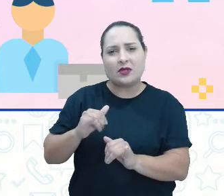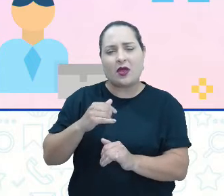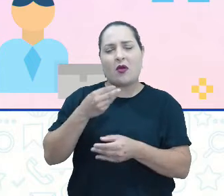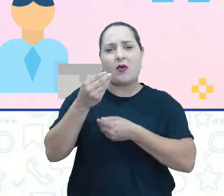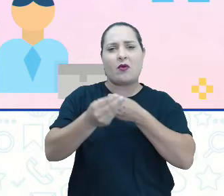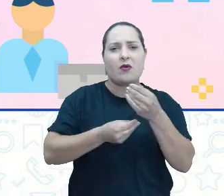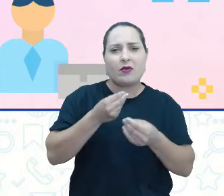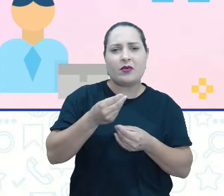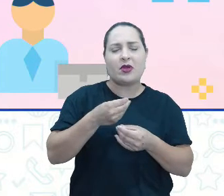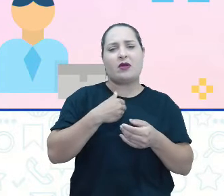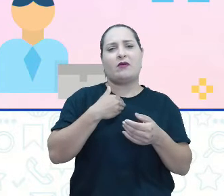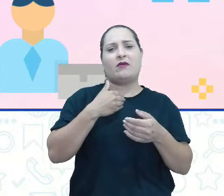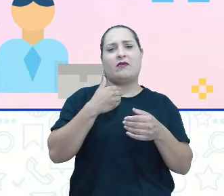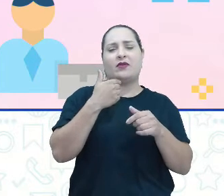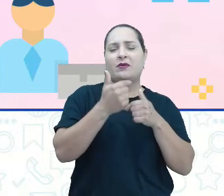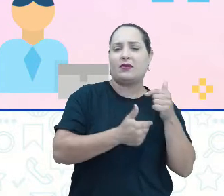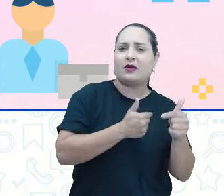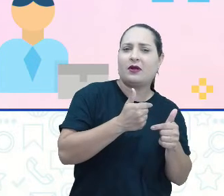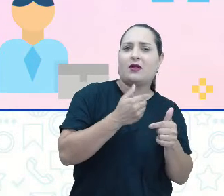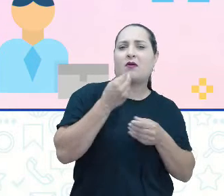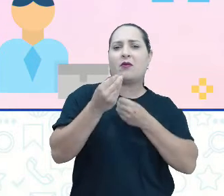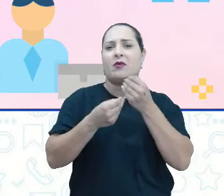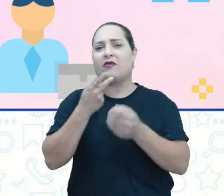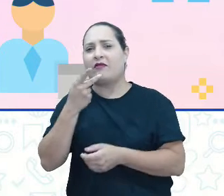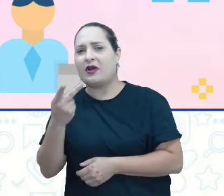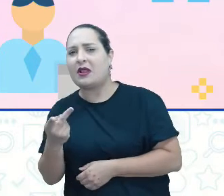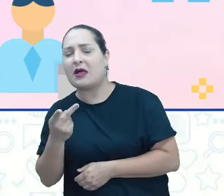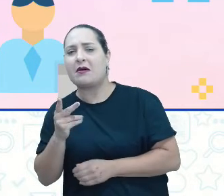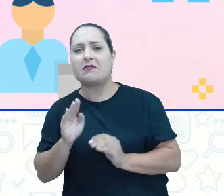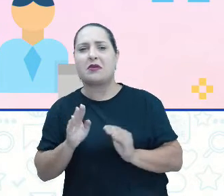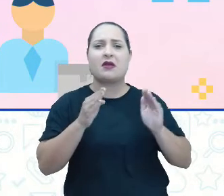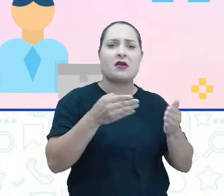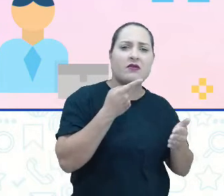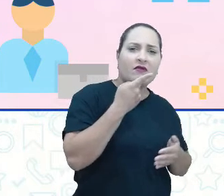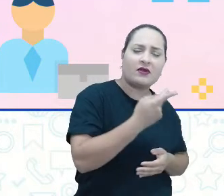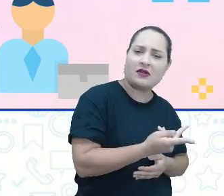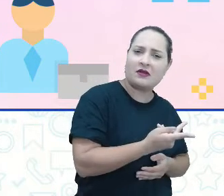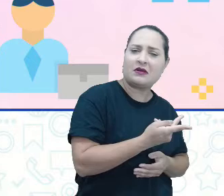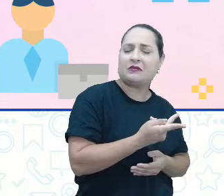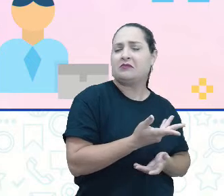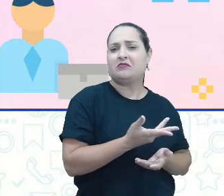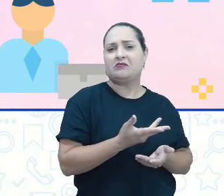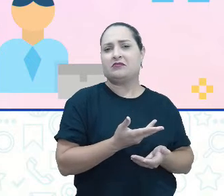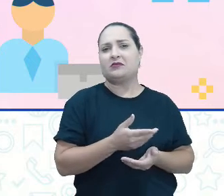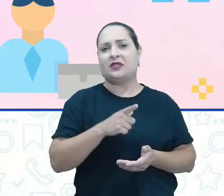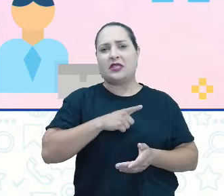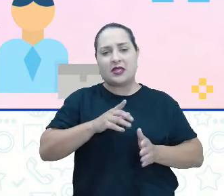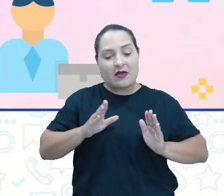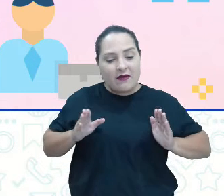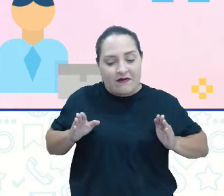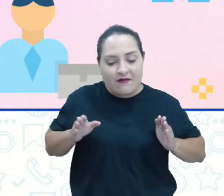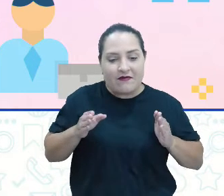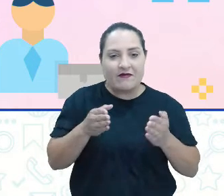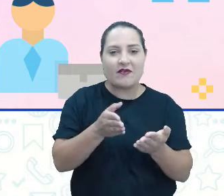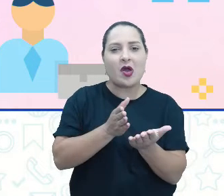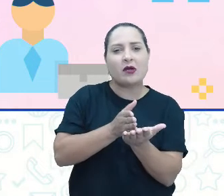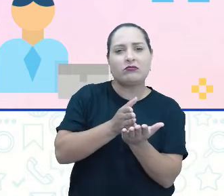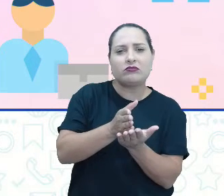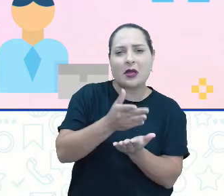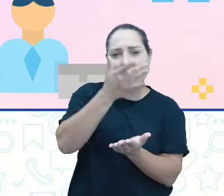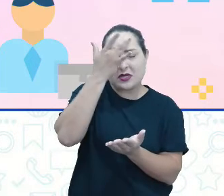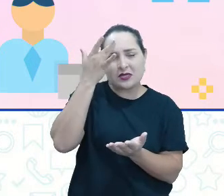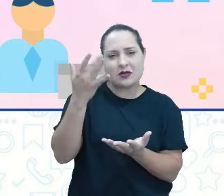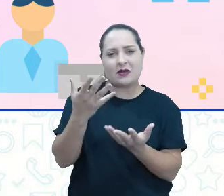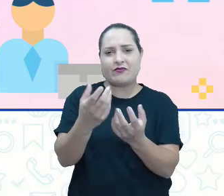vou trabalhar, o que eu vou dizer, para quem eu vou dizer, é todo focado no destinatário. E aí,